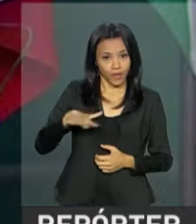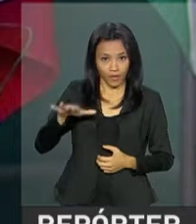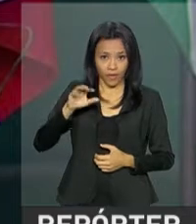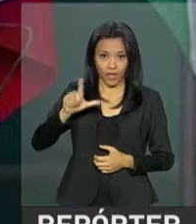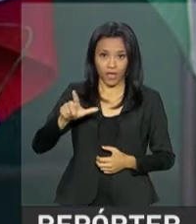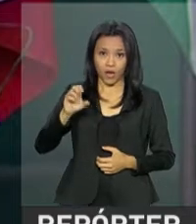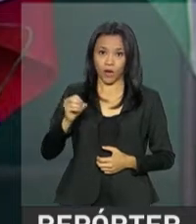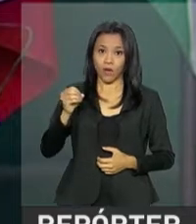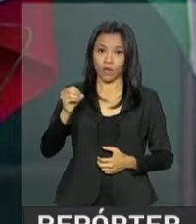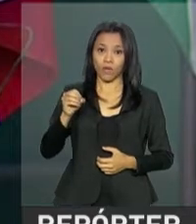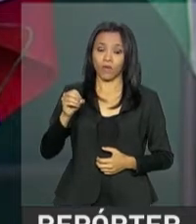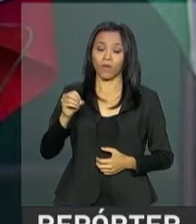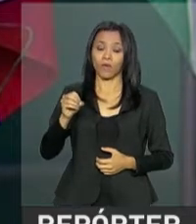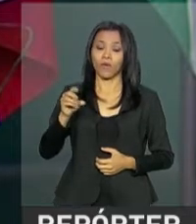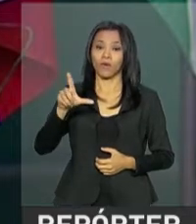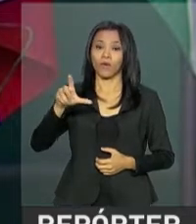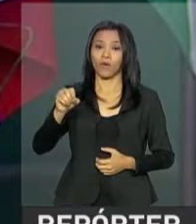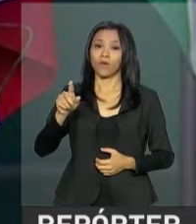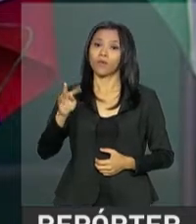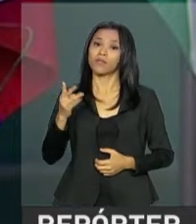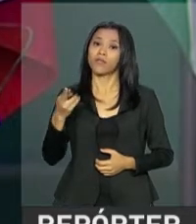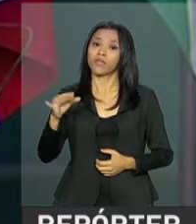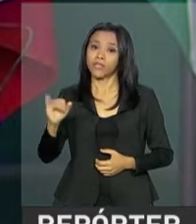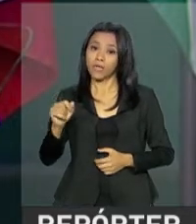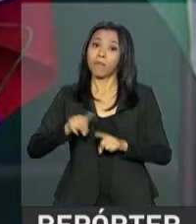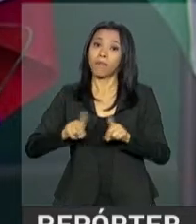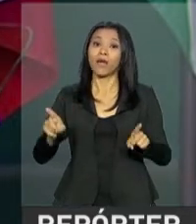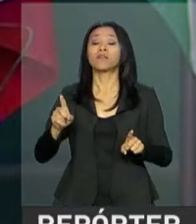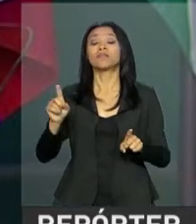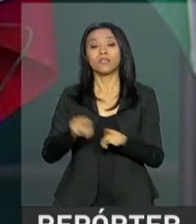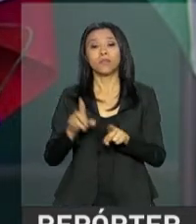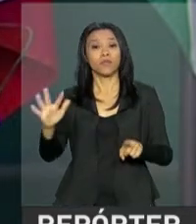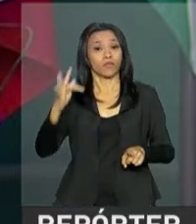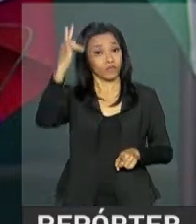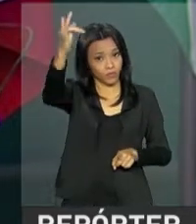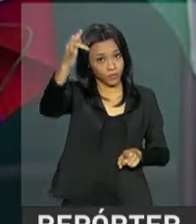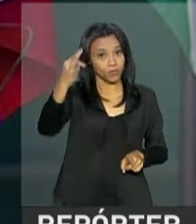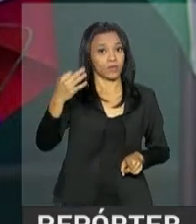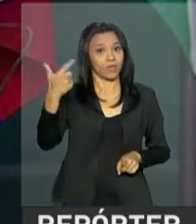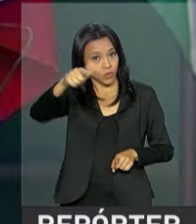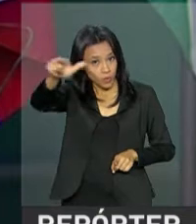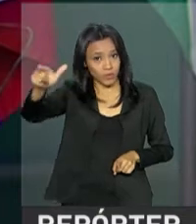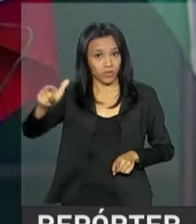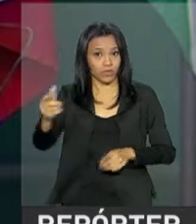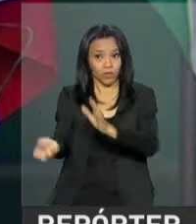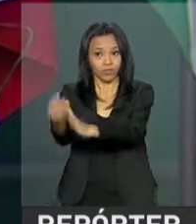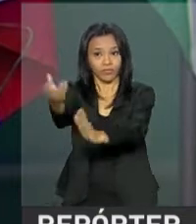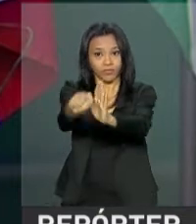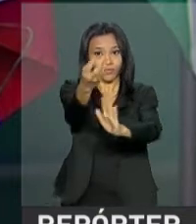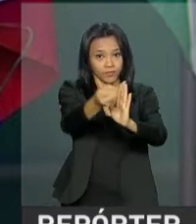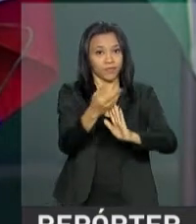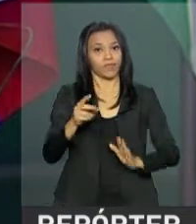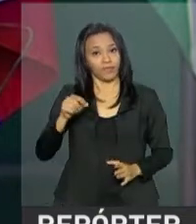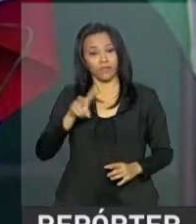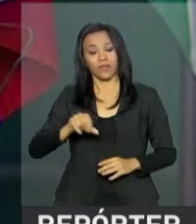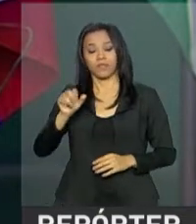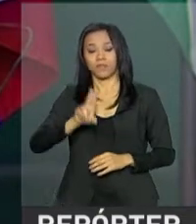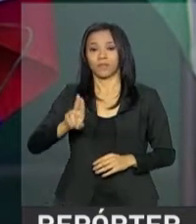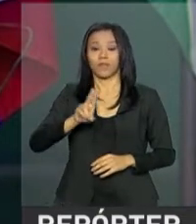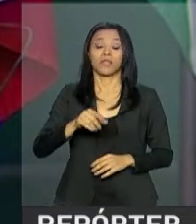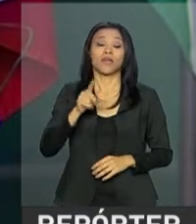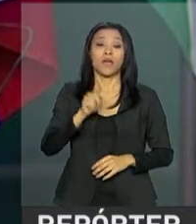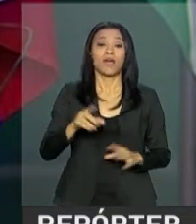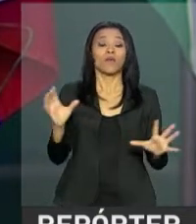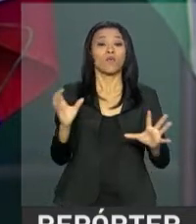mas também as futuras o que nos assegurará apenas neste ano nos cinco meses restantes recursos da ordem de